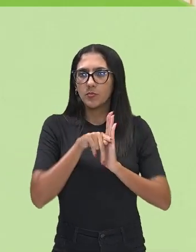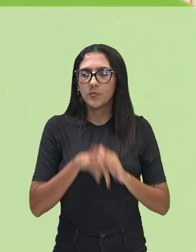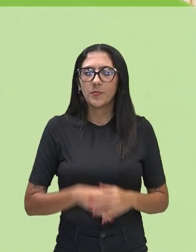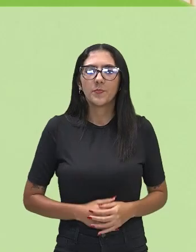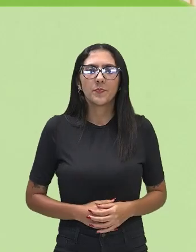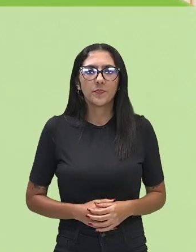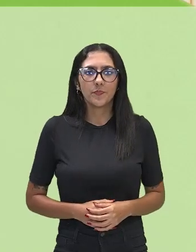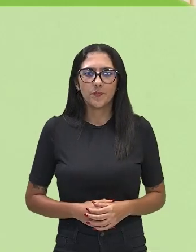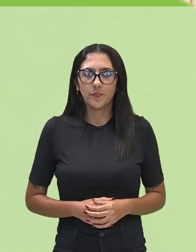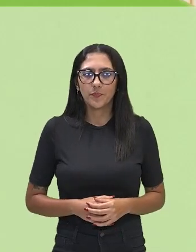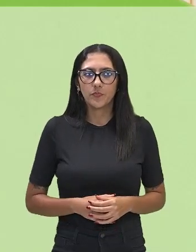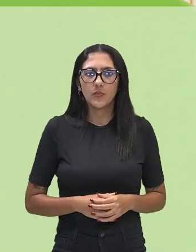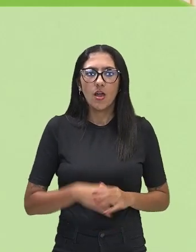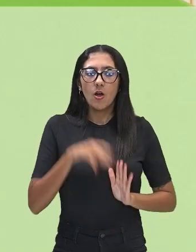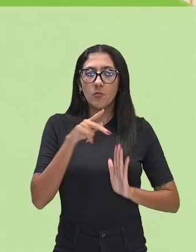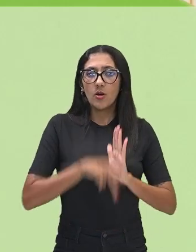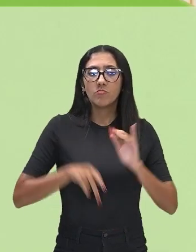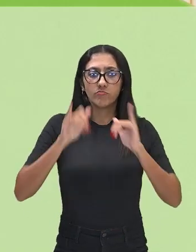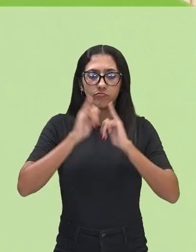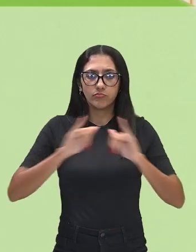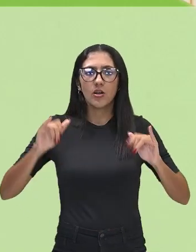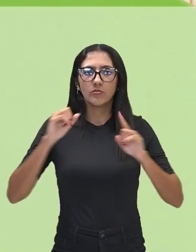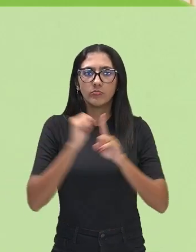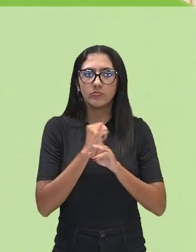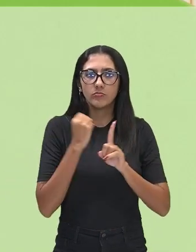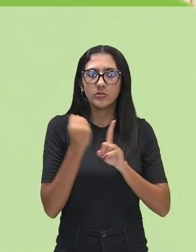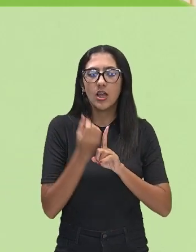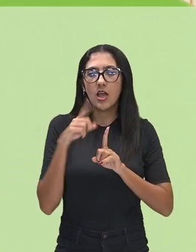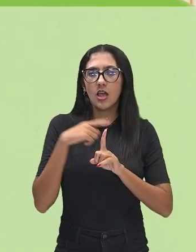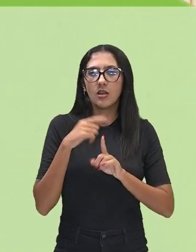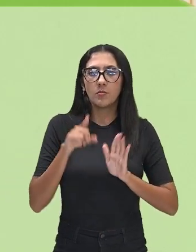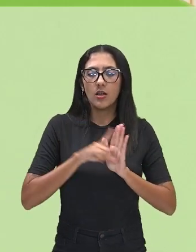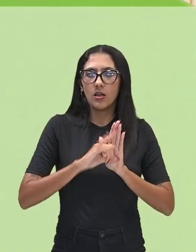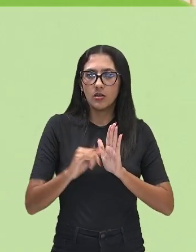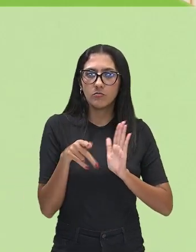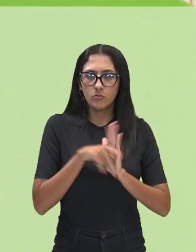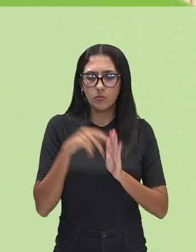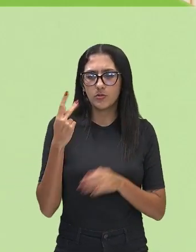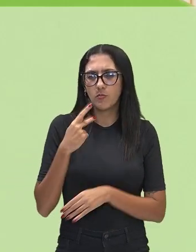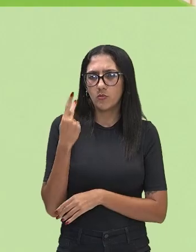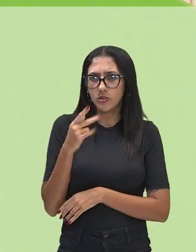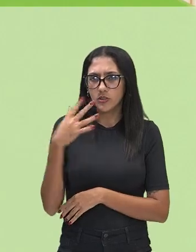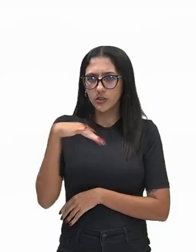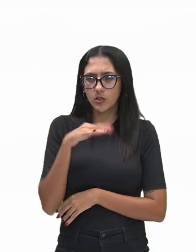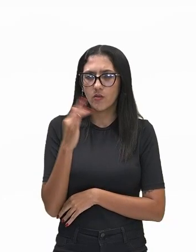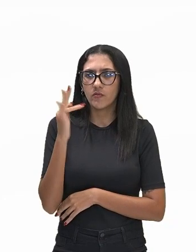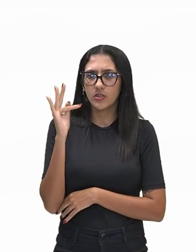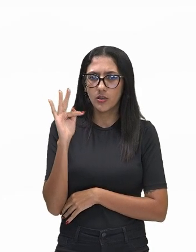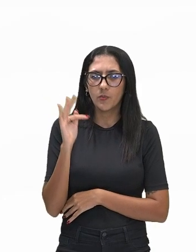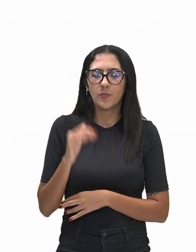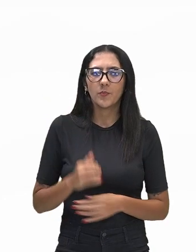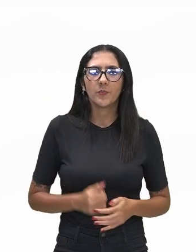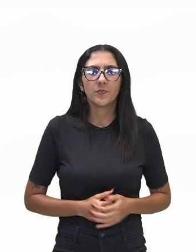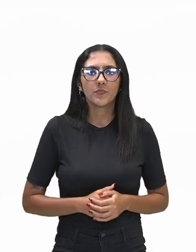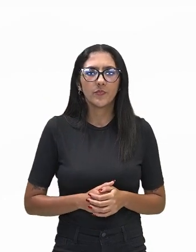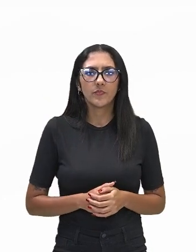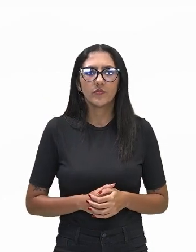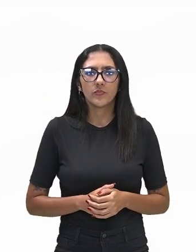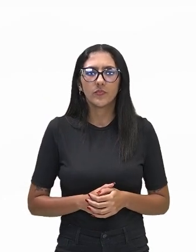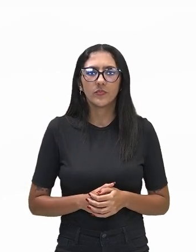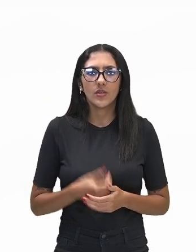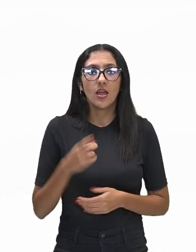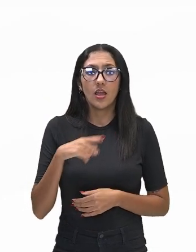O Programa Nacional de Imunização, ele é uma política pública do governo federal, tá? Para,